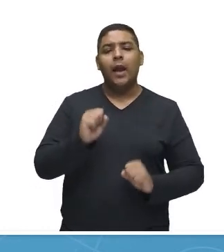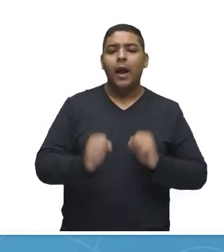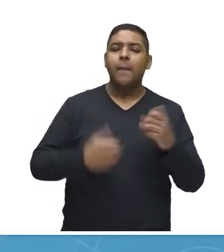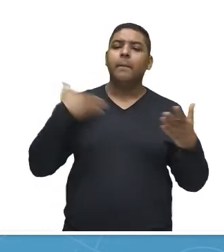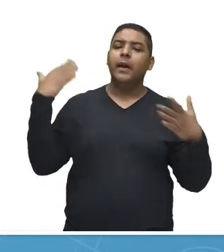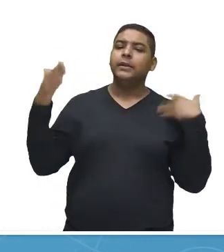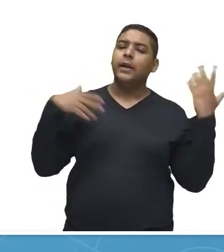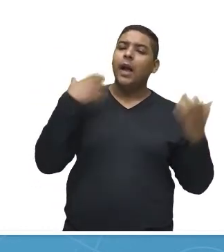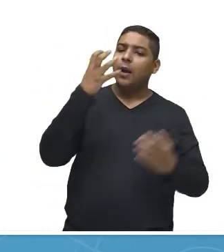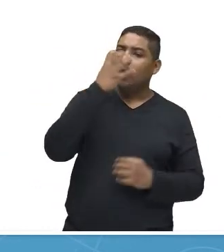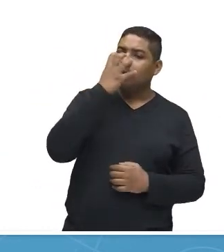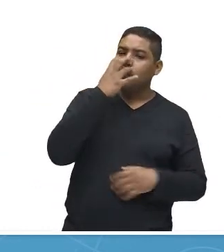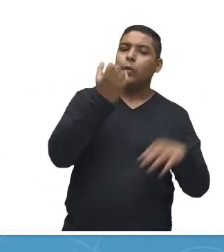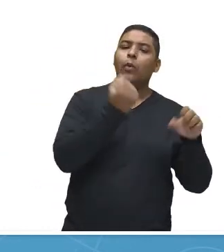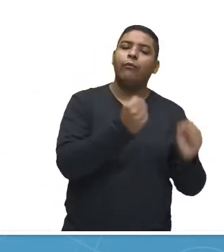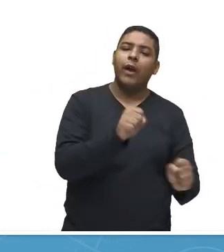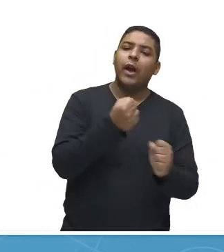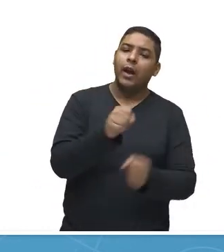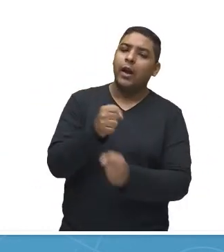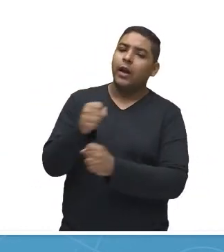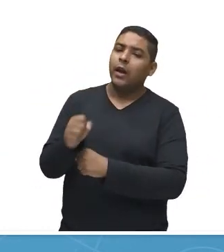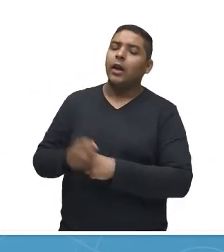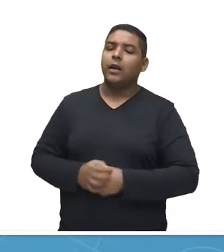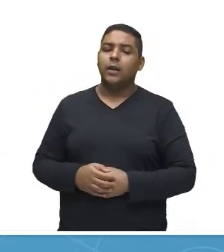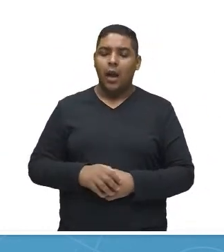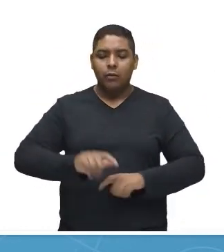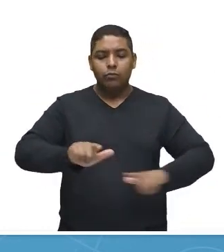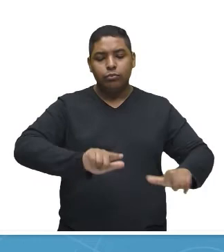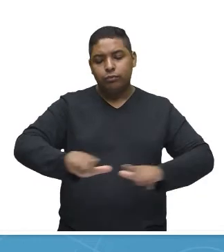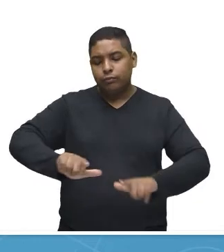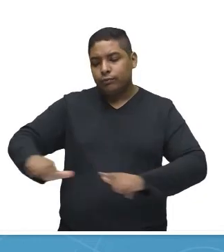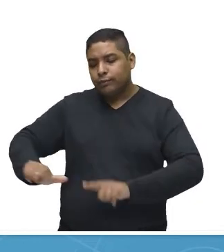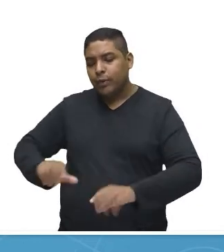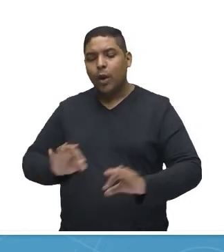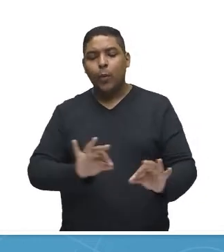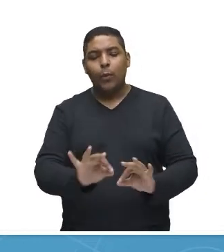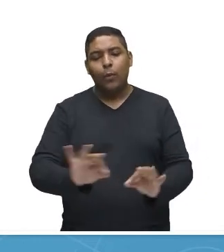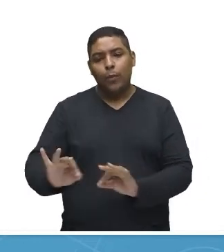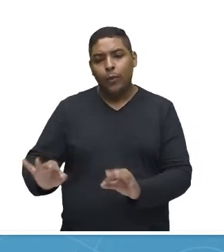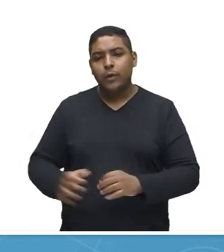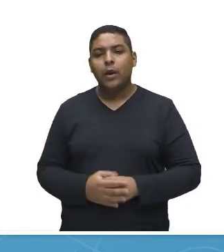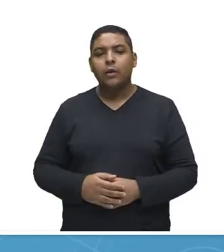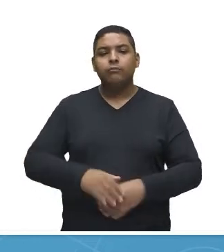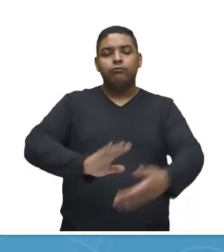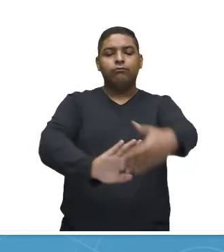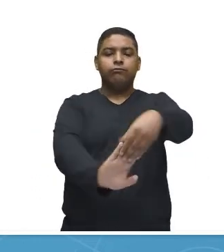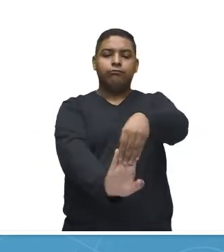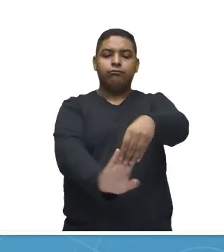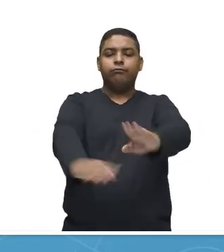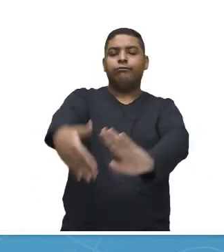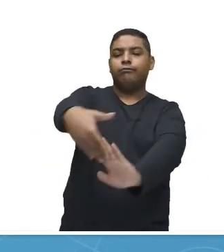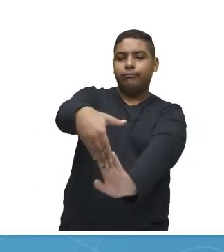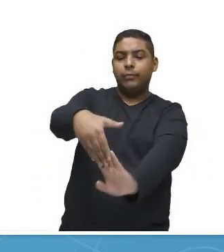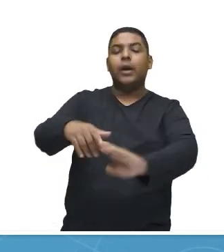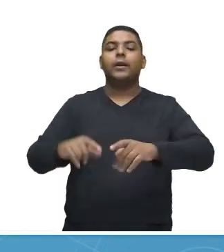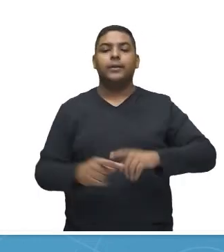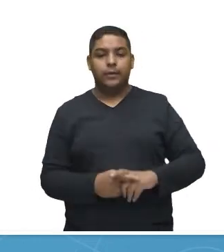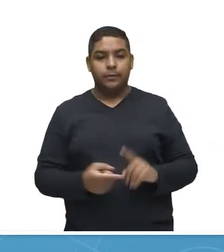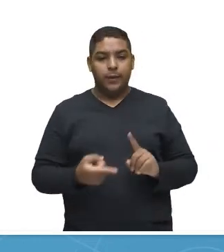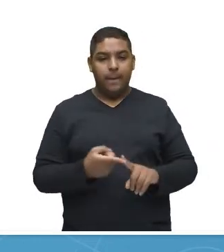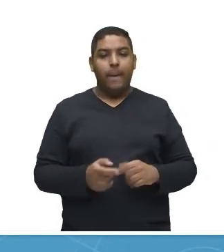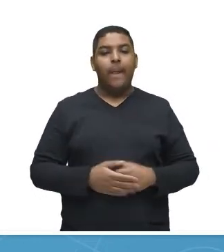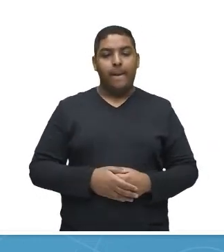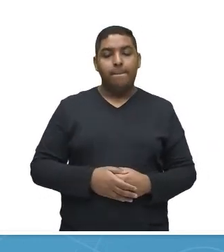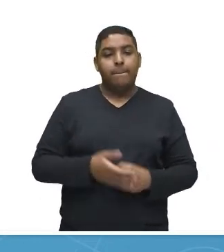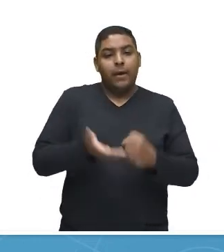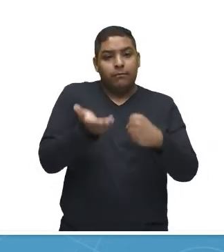cachorro, varrer a casa, atividades domésticas e se alongar. Prosseguindo, na intensidade moderada, de 40%